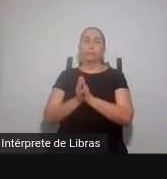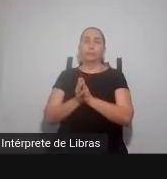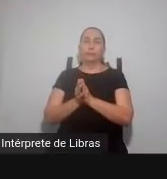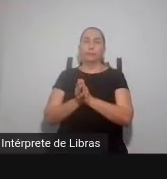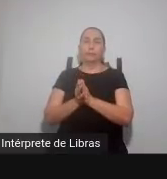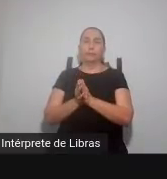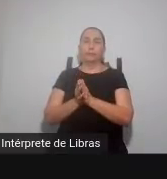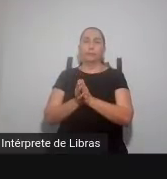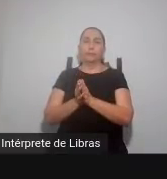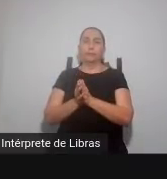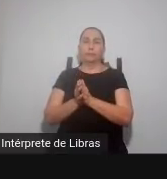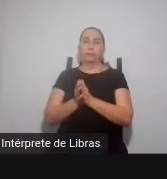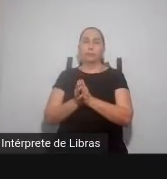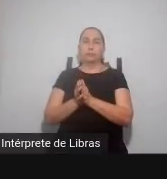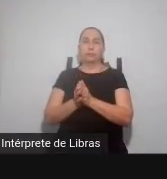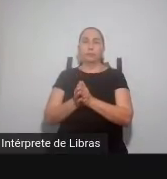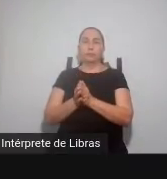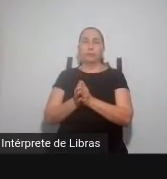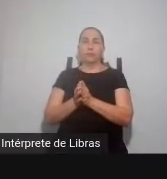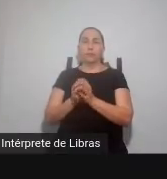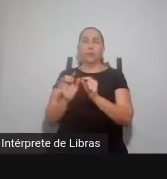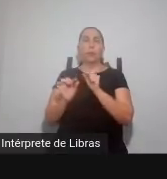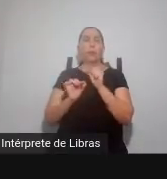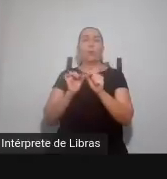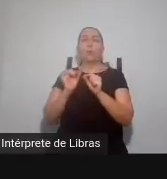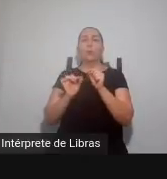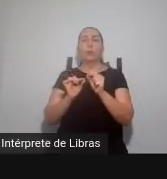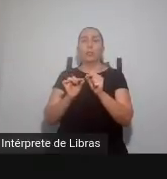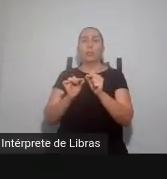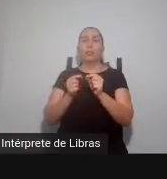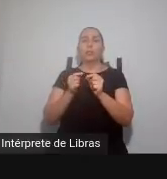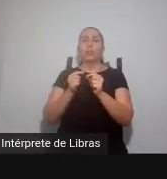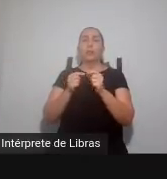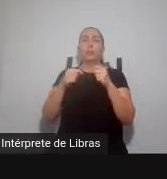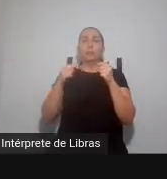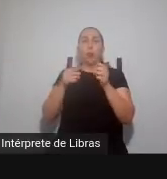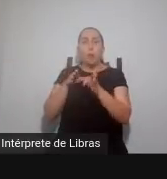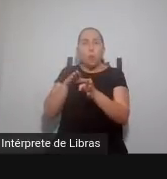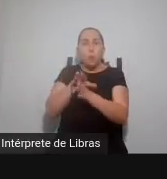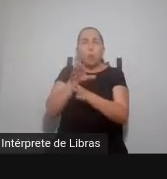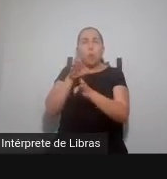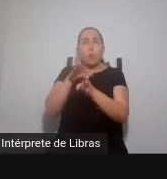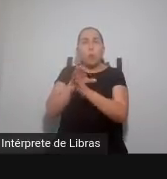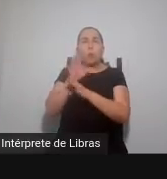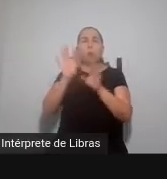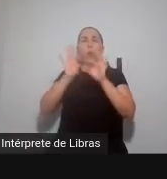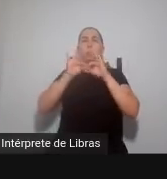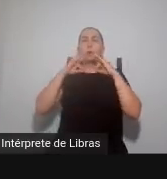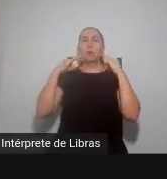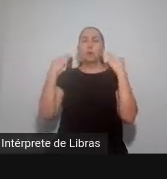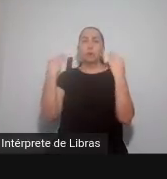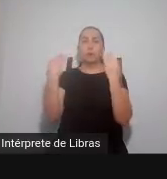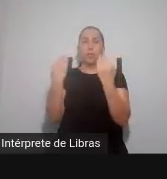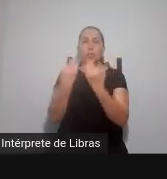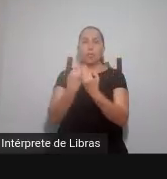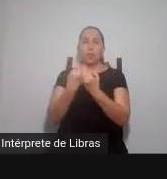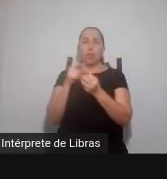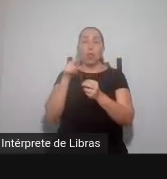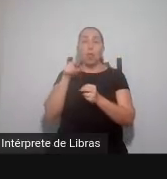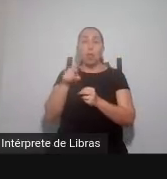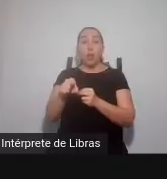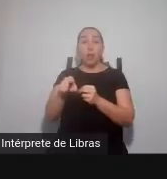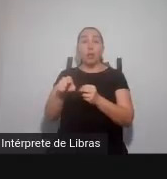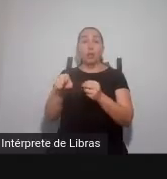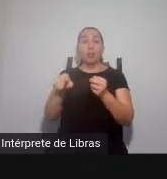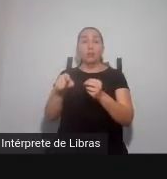a nossa intenção é dar dica para os pais, é orientar os pais em como construir esse